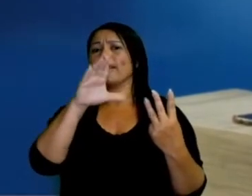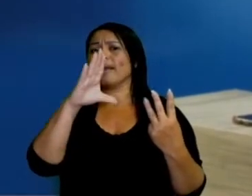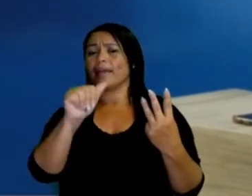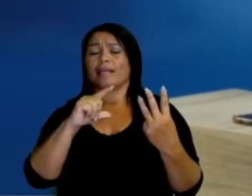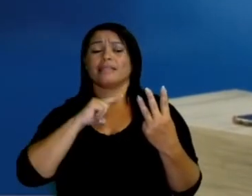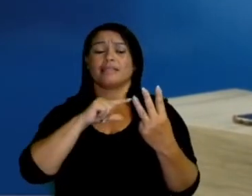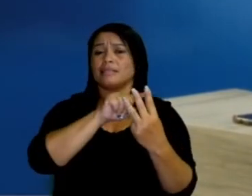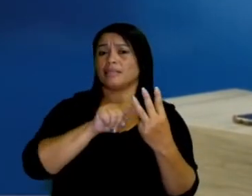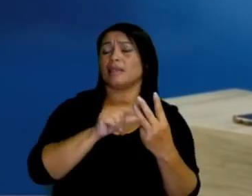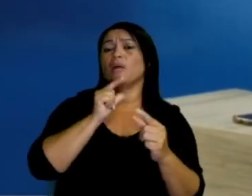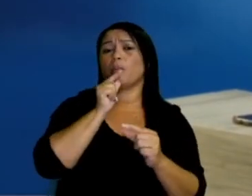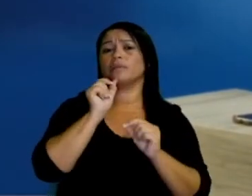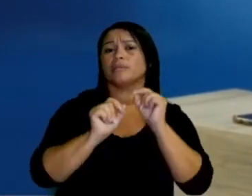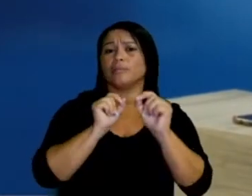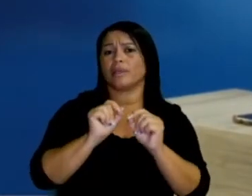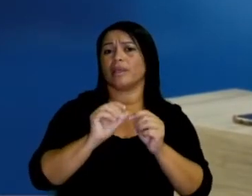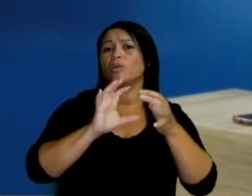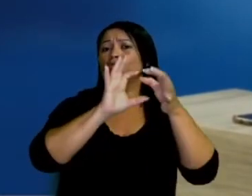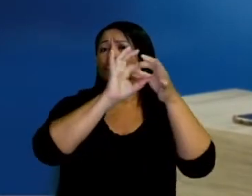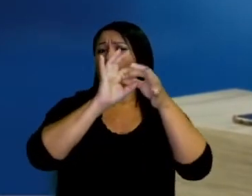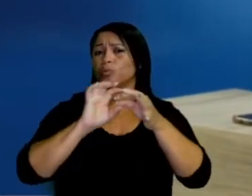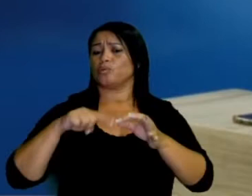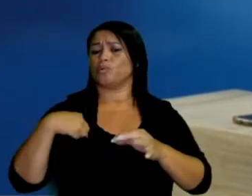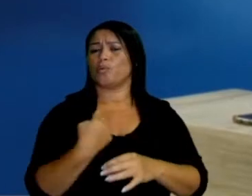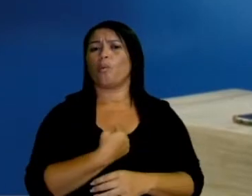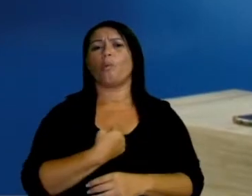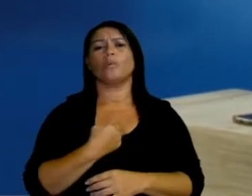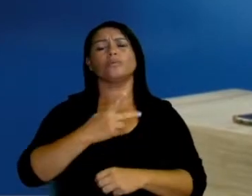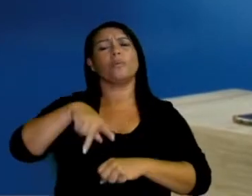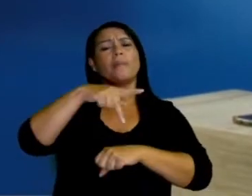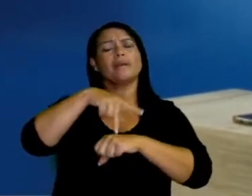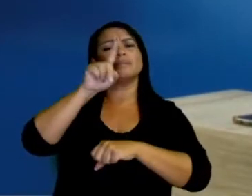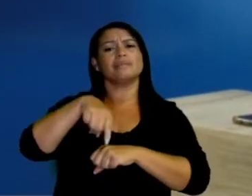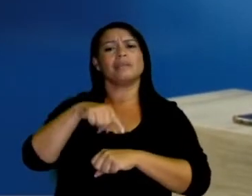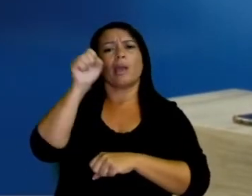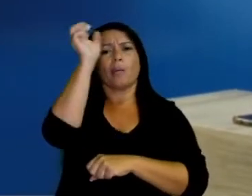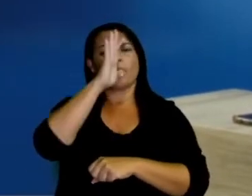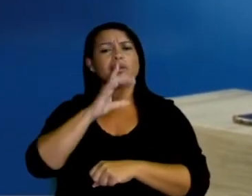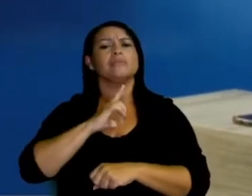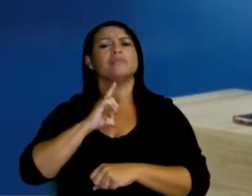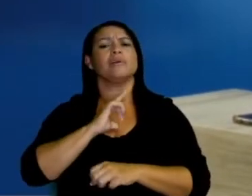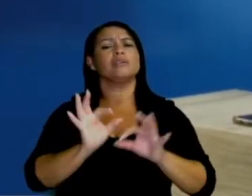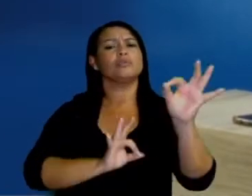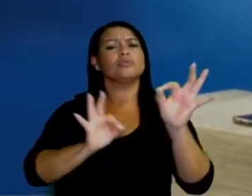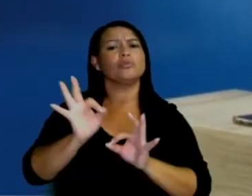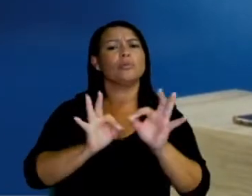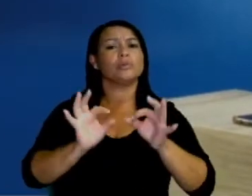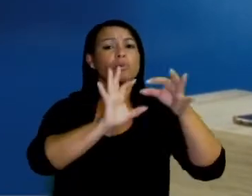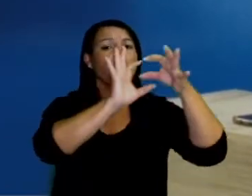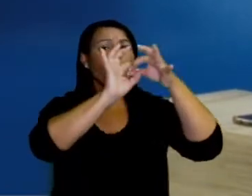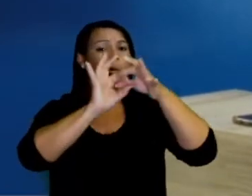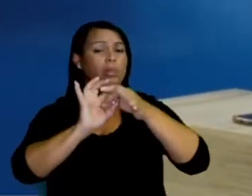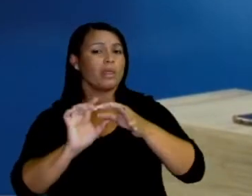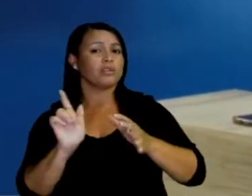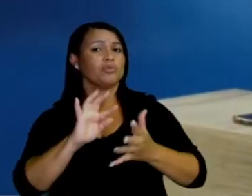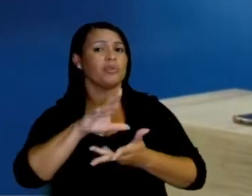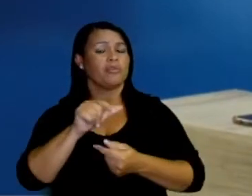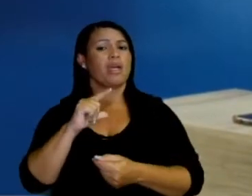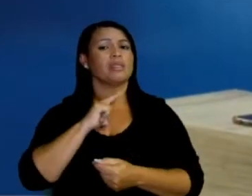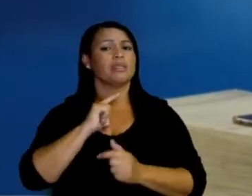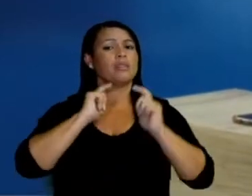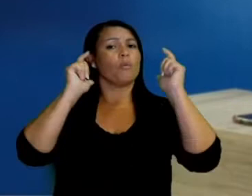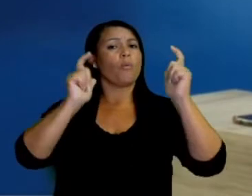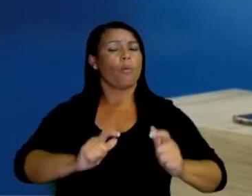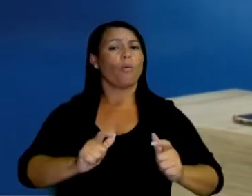nesse contexto, o nosso país, né, que é o Brasil, ele vai se formar num contexto geológico onde fazíamos parte de um